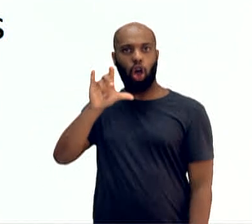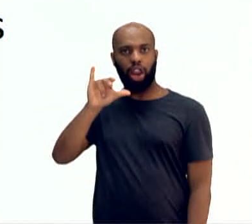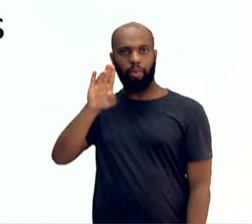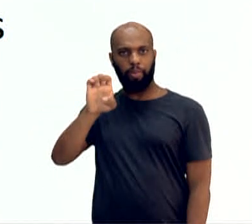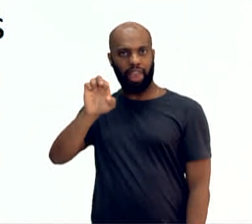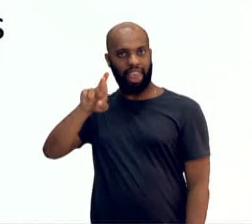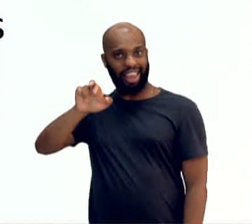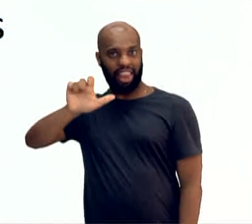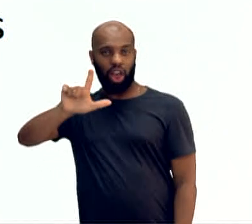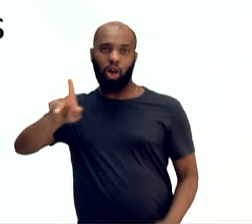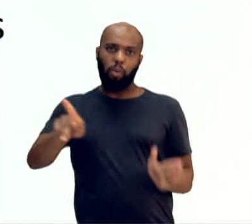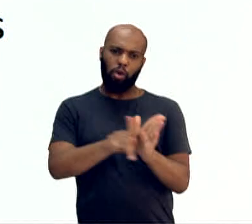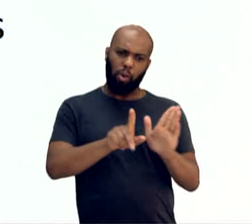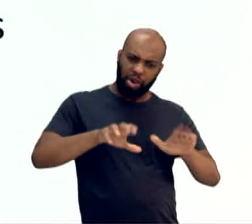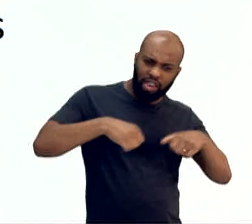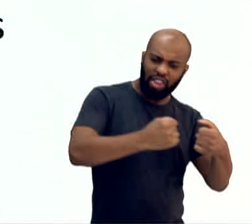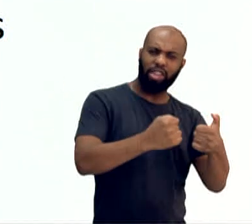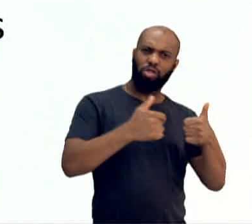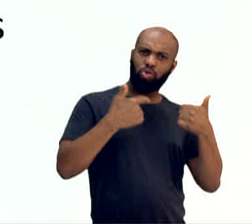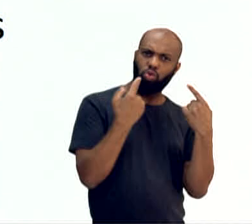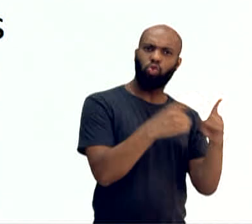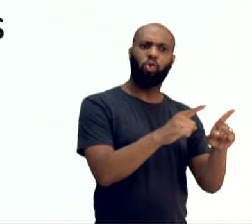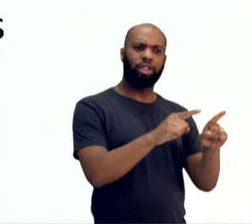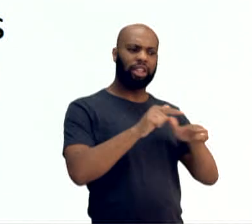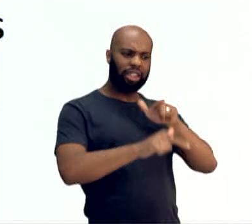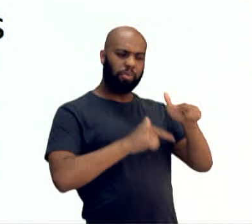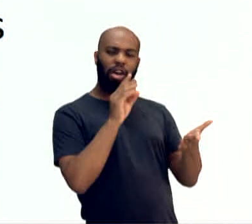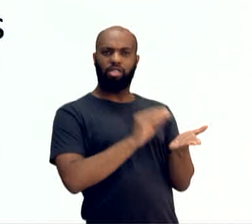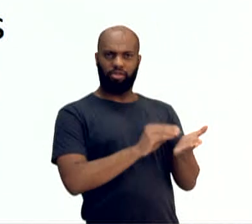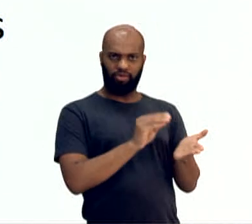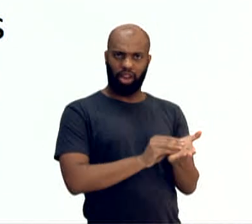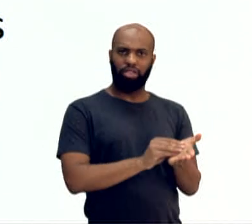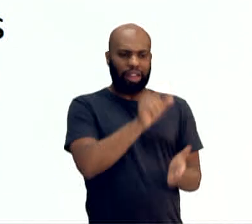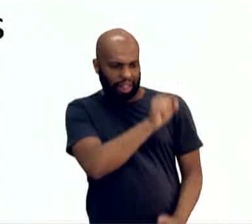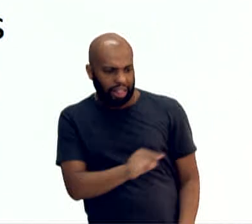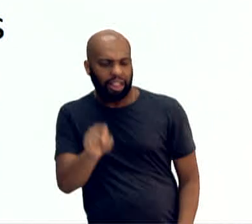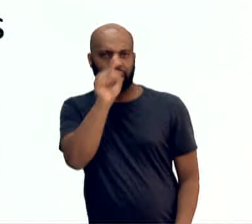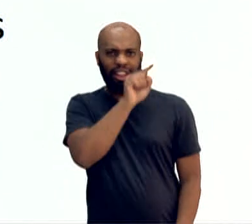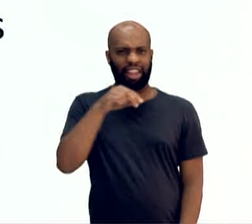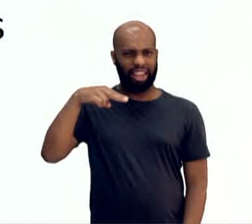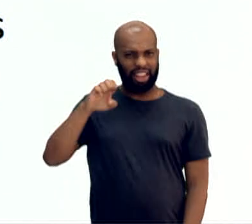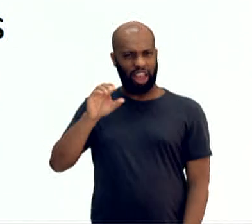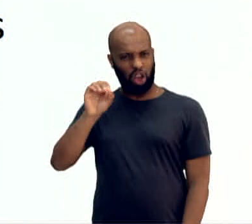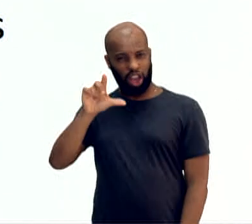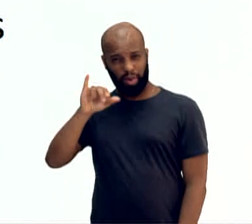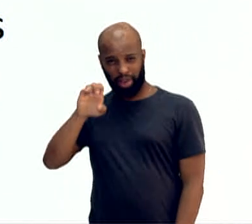enfrentamento de desemprego crescente por meio de políticas anticíclicas. Neoliberal, pessoal?